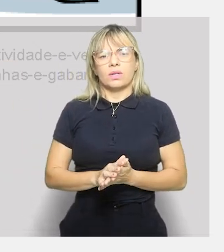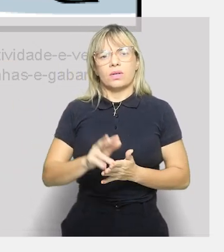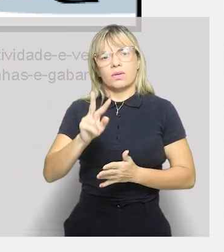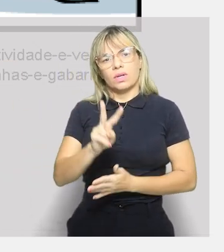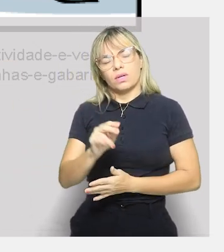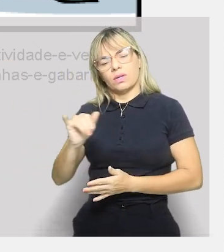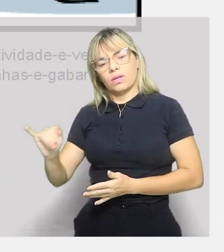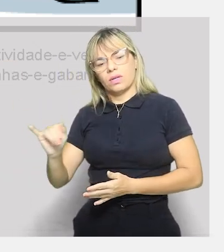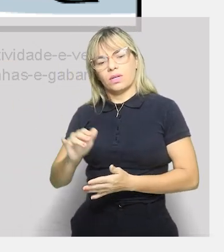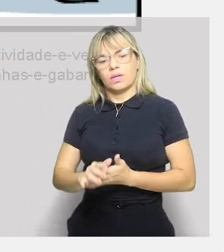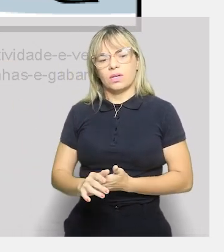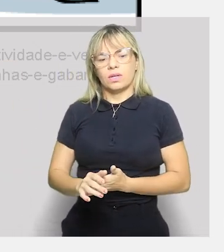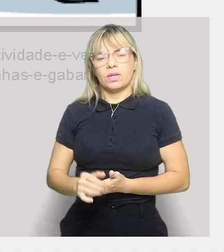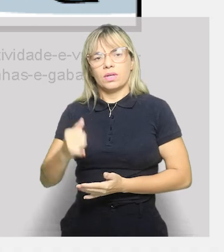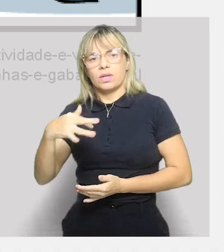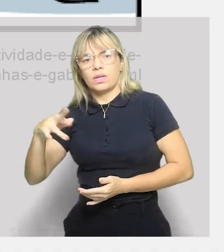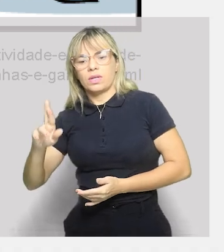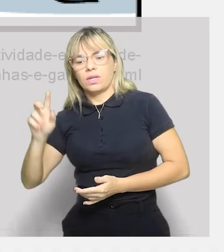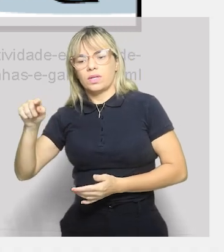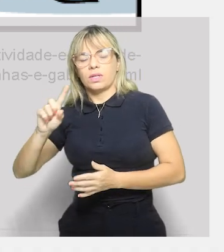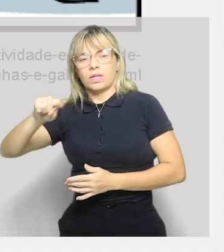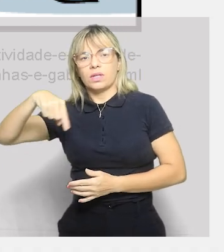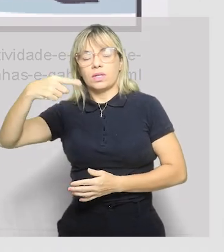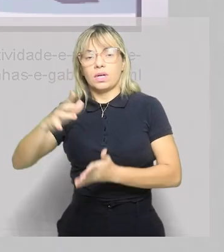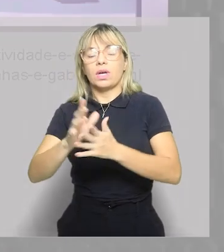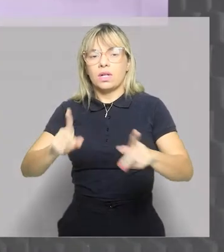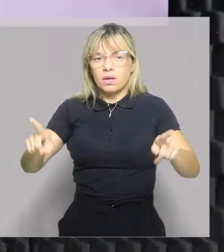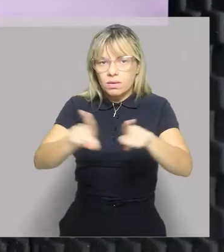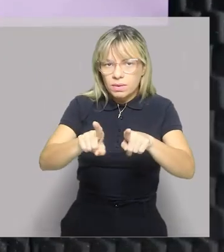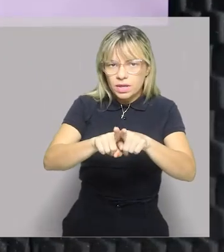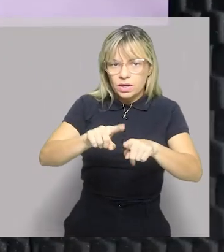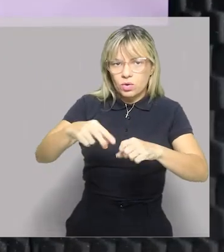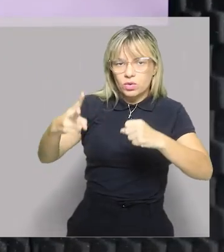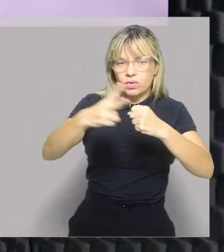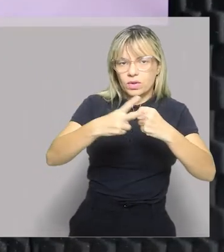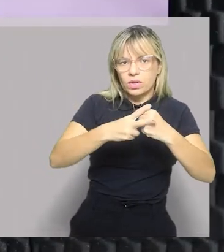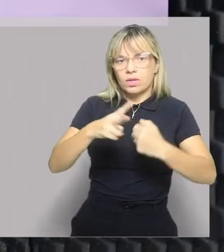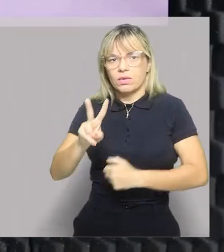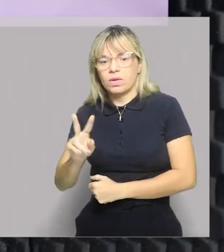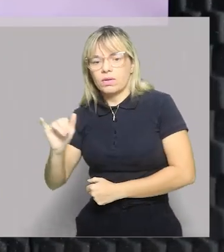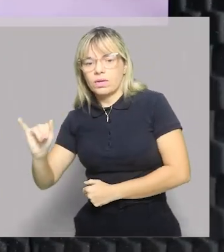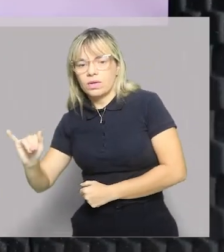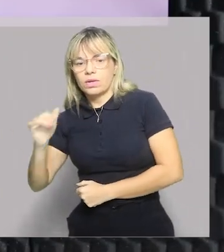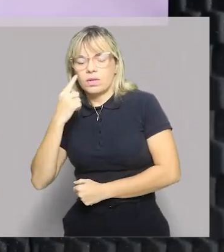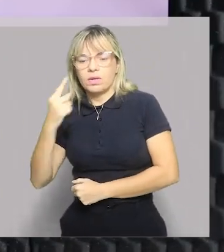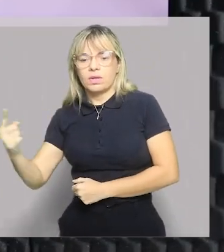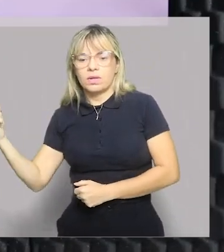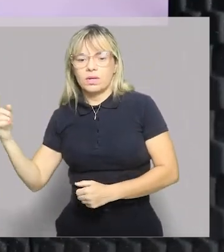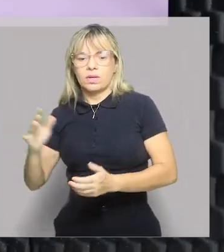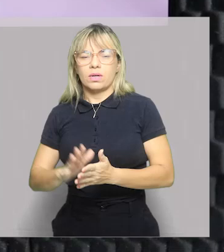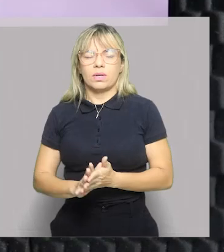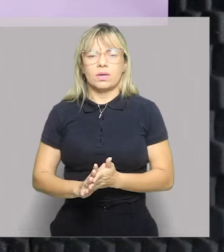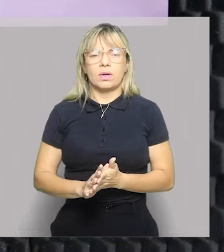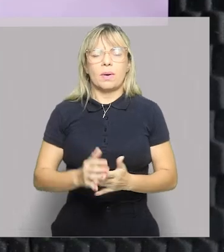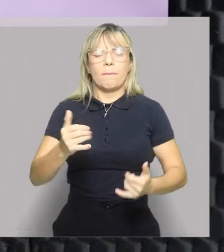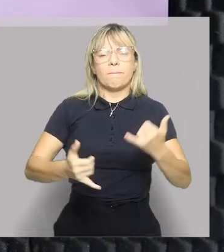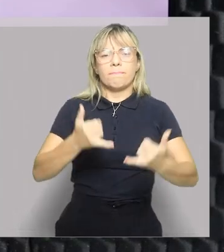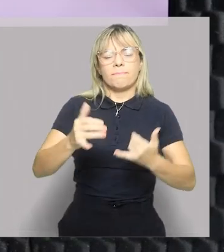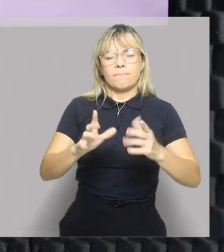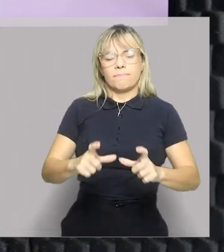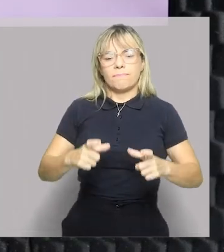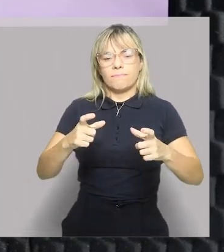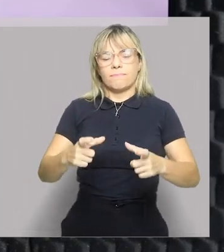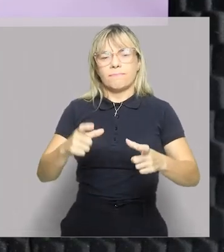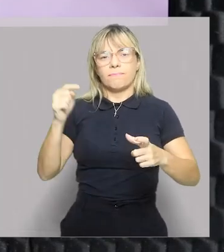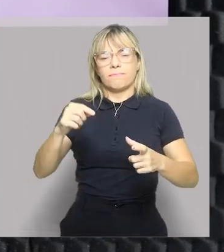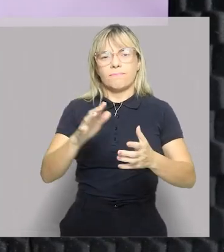ir. Ir também é outro verbo intransitivo. Ao parque e nessas férias indica tempo e ao